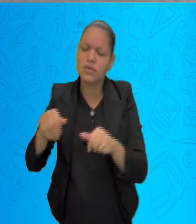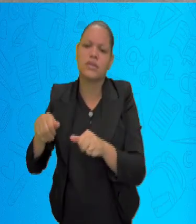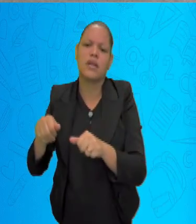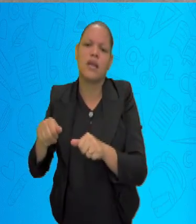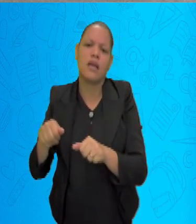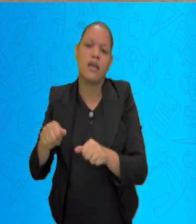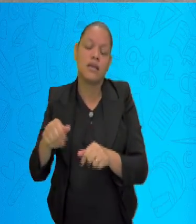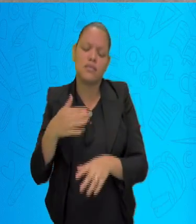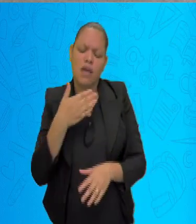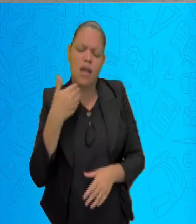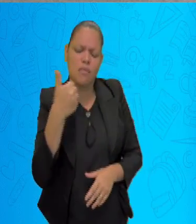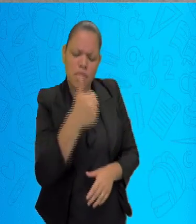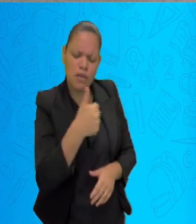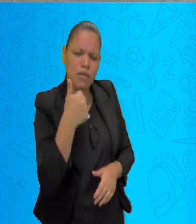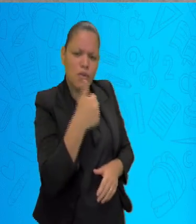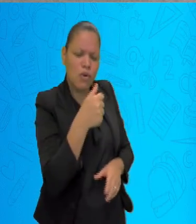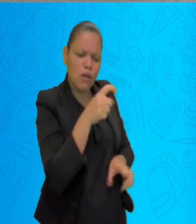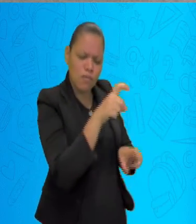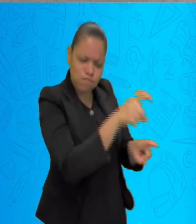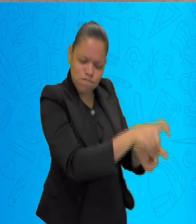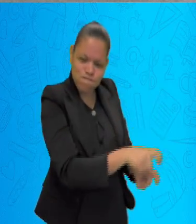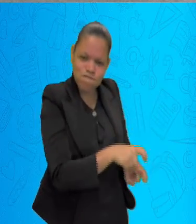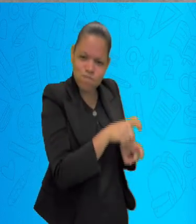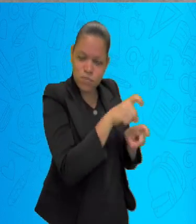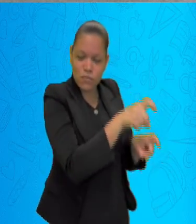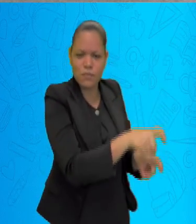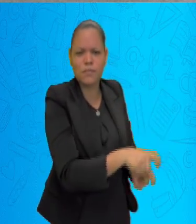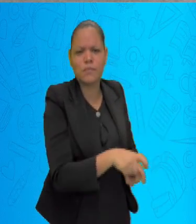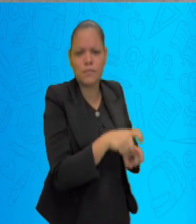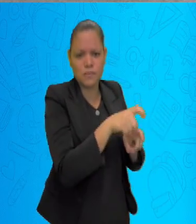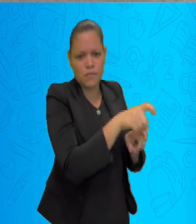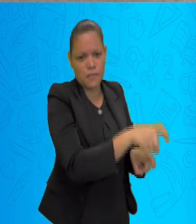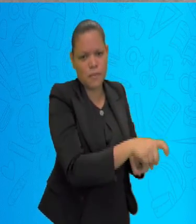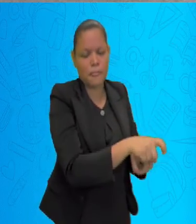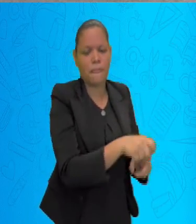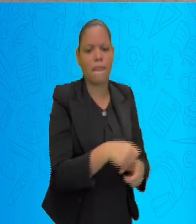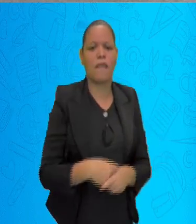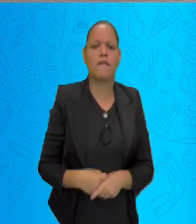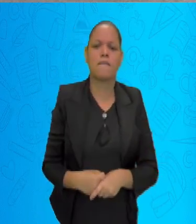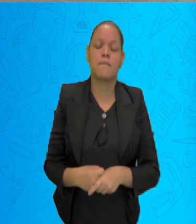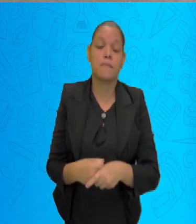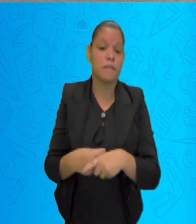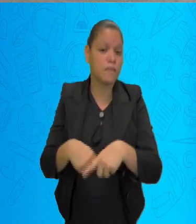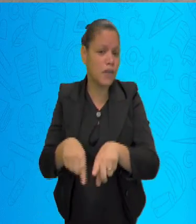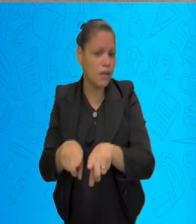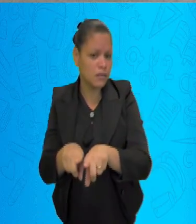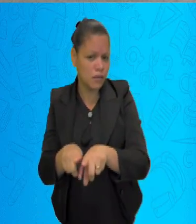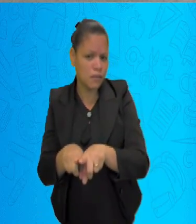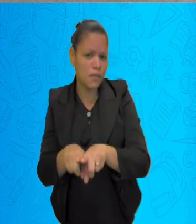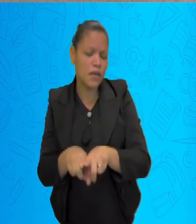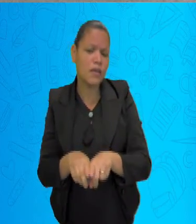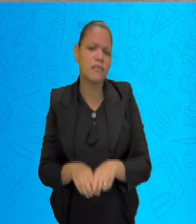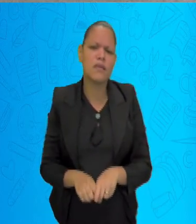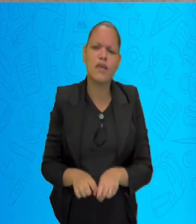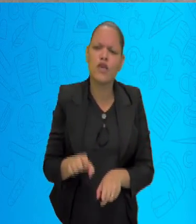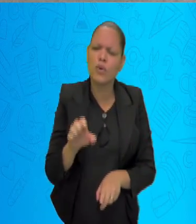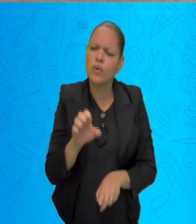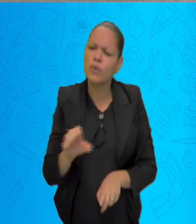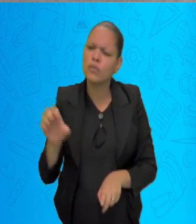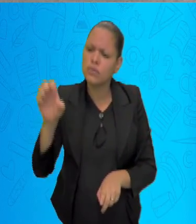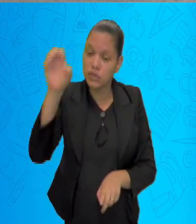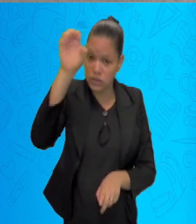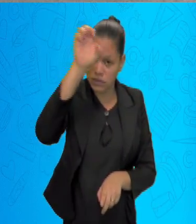agrícola fosse comercializada. Os estados independentes extinguiram o princípio